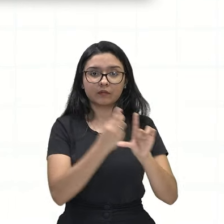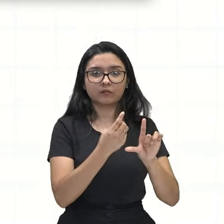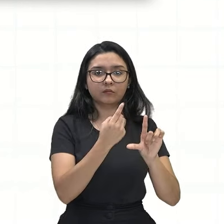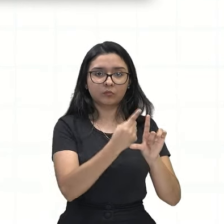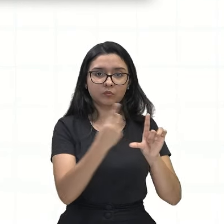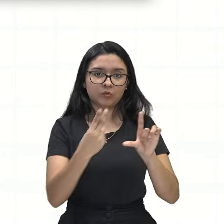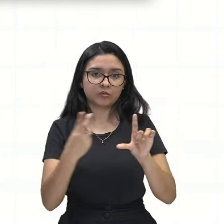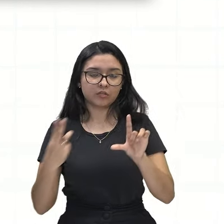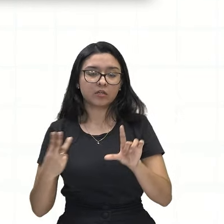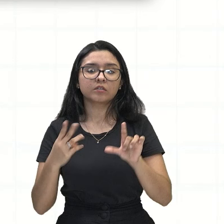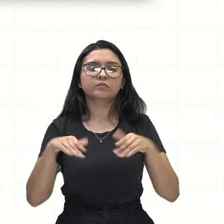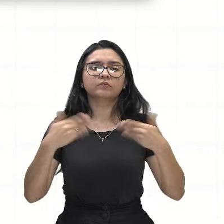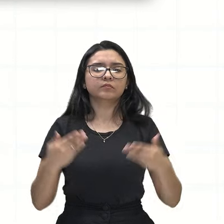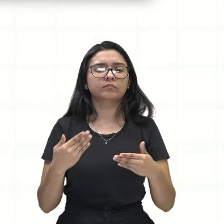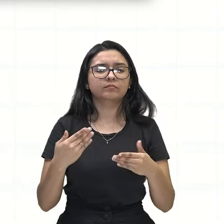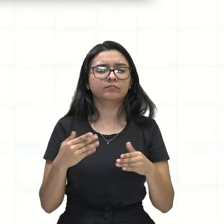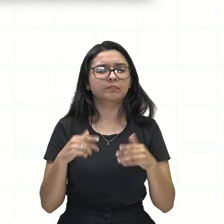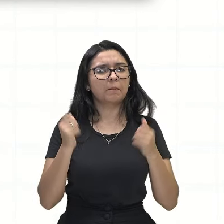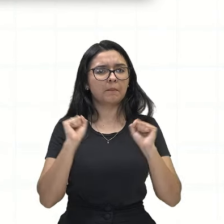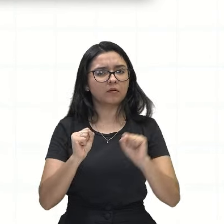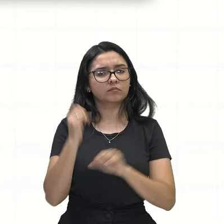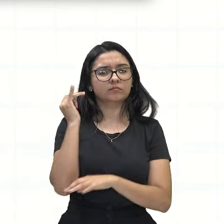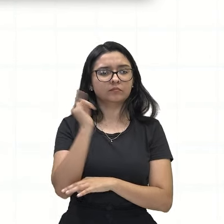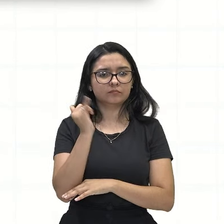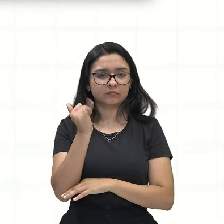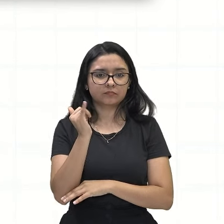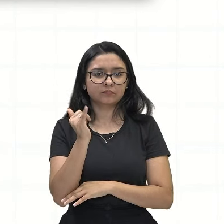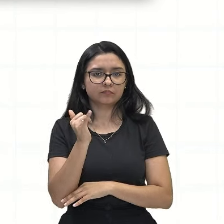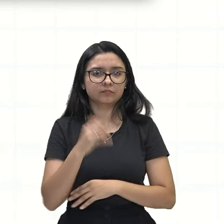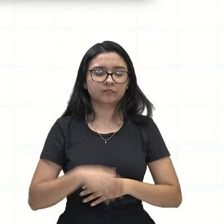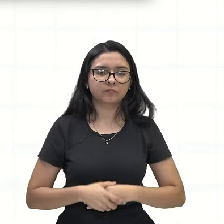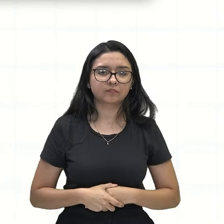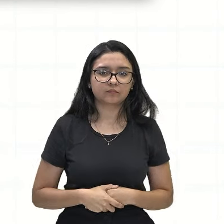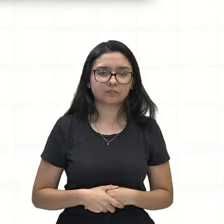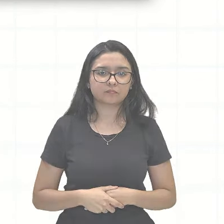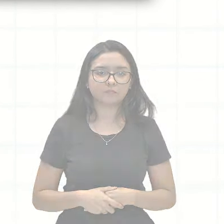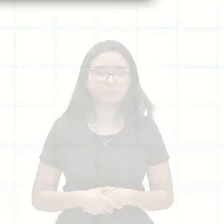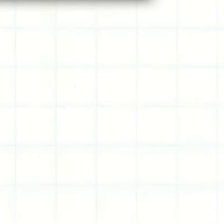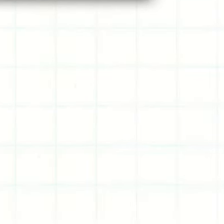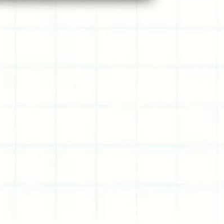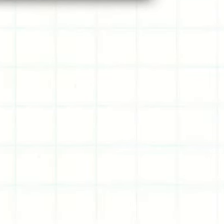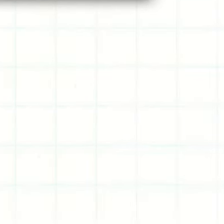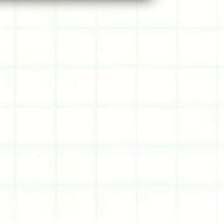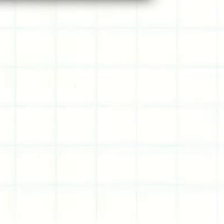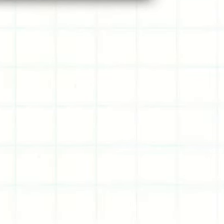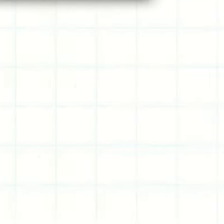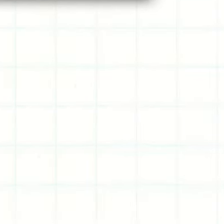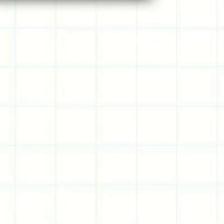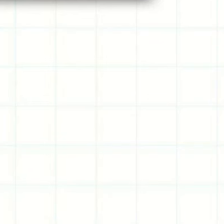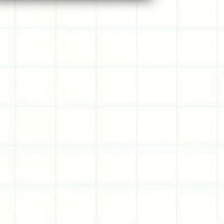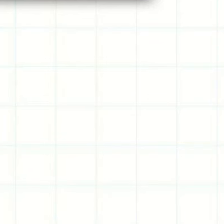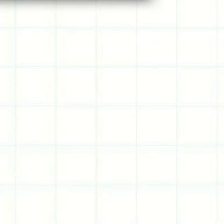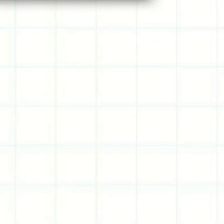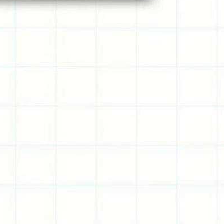você poderia seguir essa narrativa aqui, olha só, seguir a narrativa do primeiro quadro. O que nós vimos aqui no primeiro